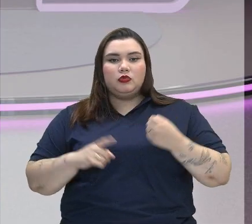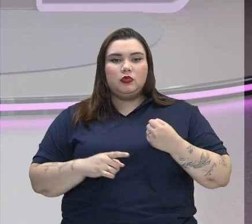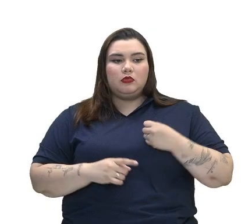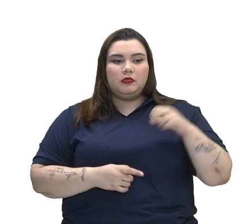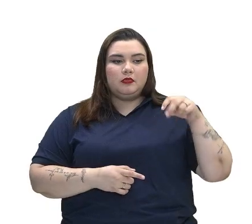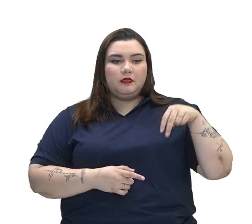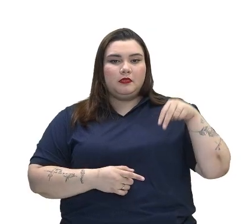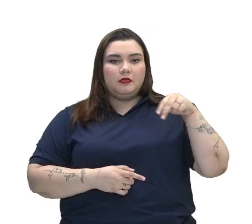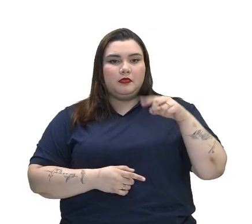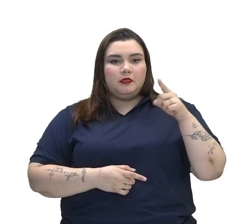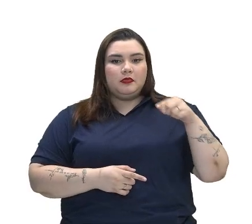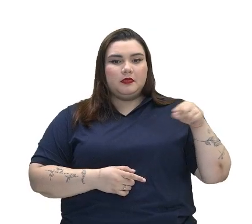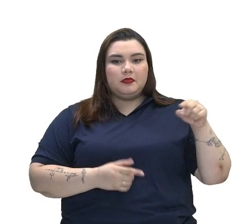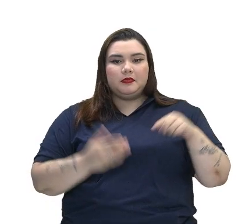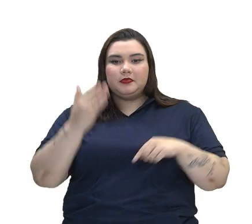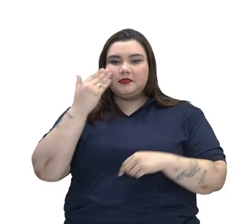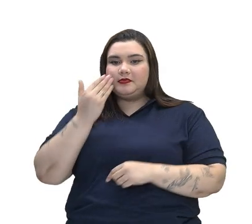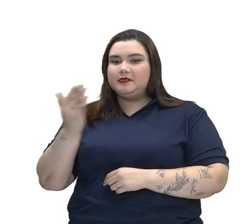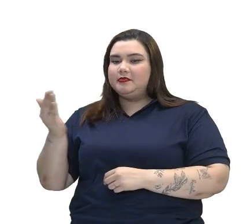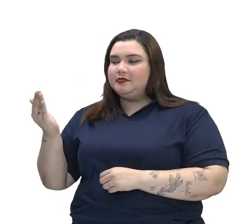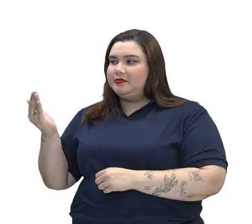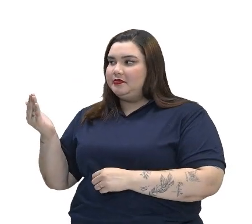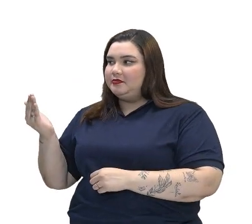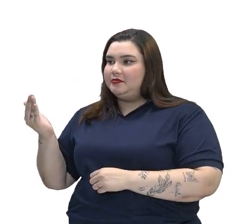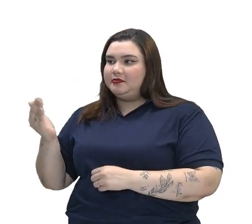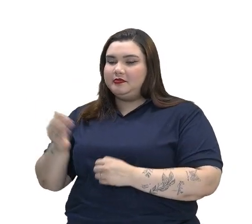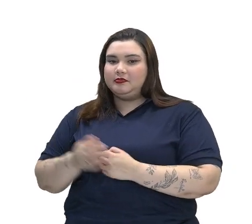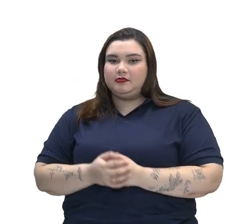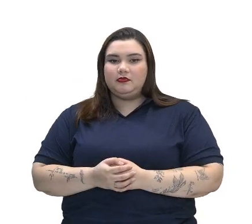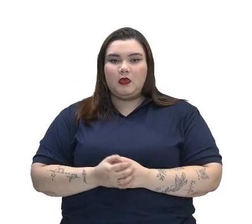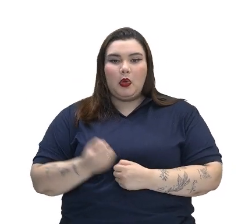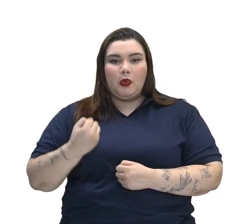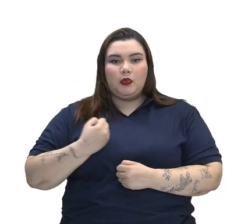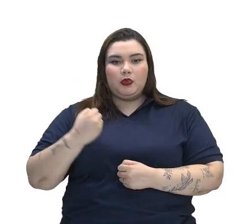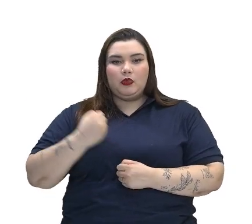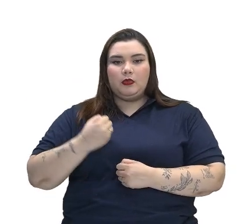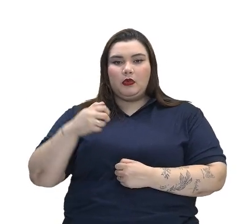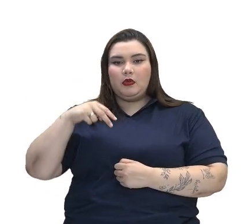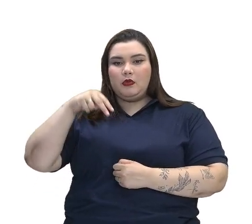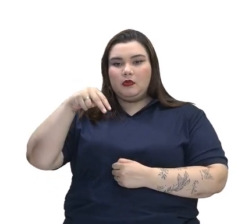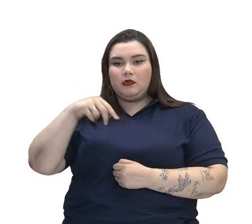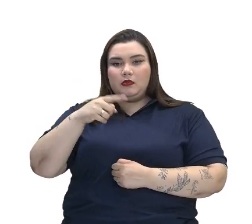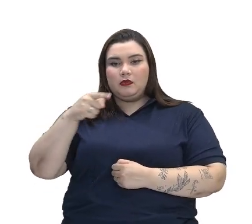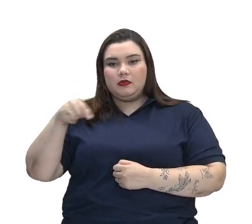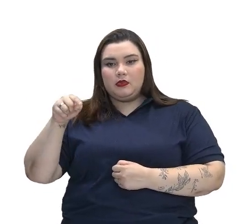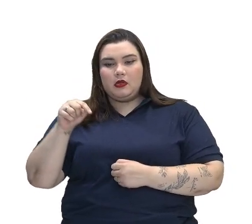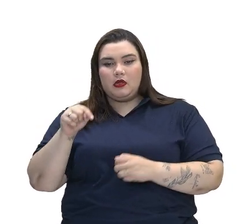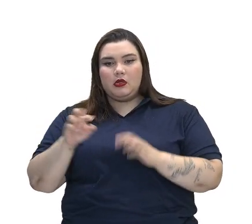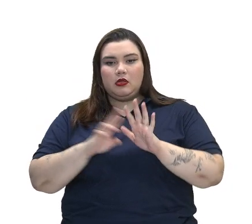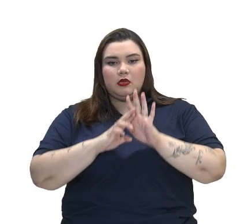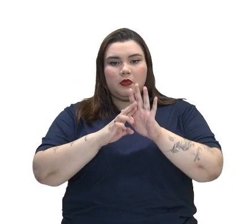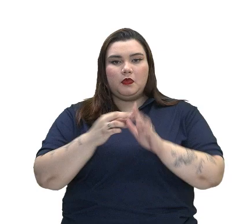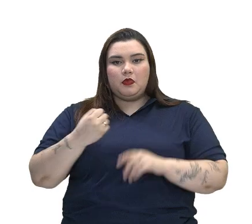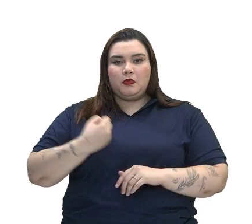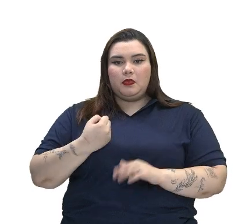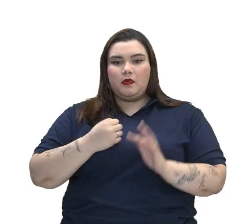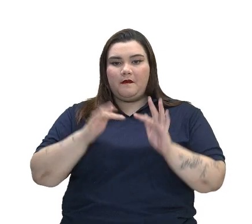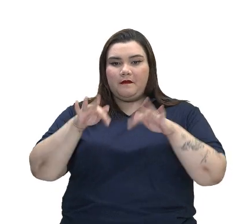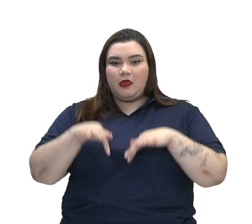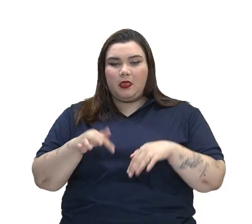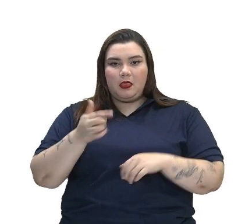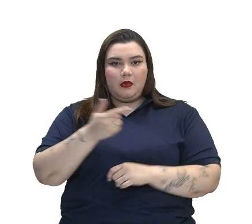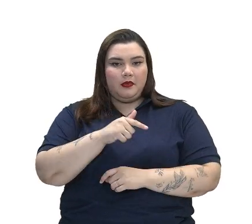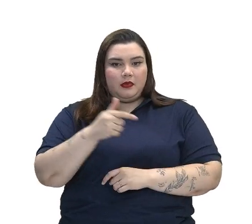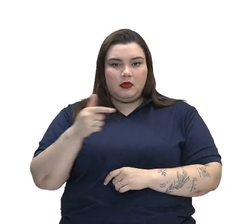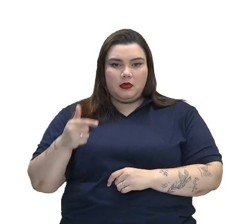número? Vamos verificar então aqui. O número π ele é indicado por essa letra grega, ele é um número infinito também, e